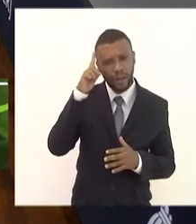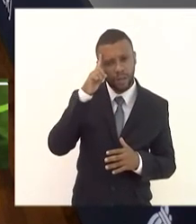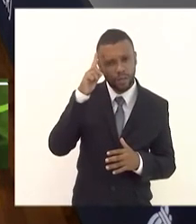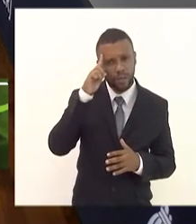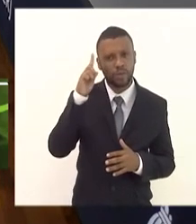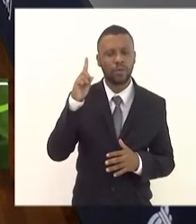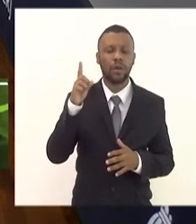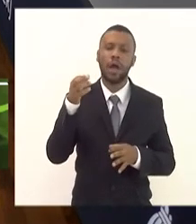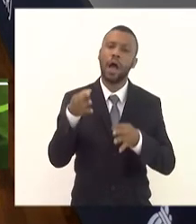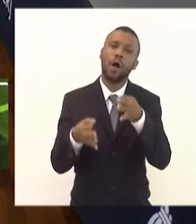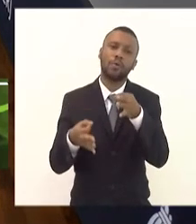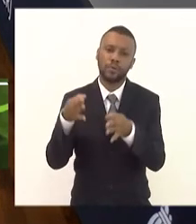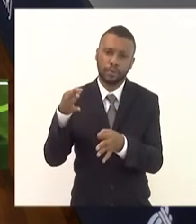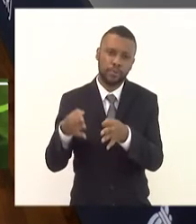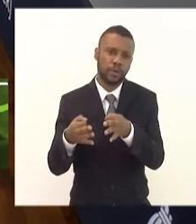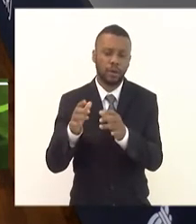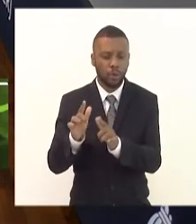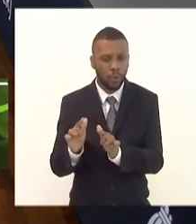tribunal vai entrar em ação.